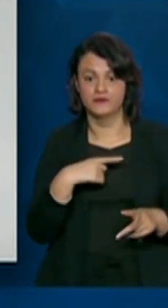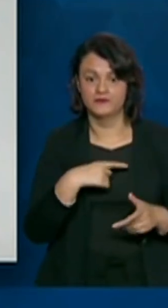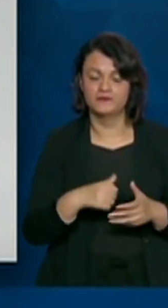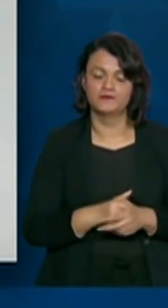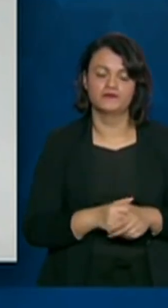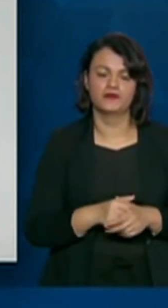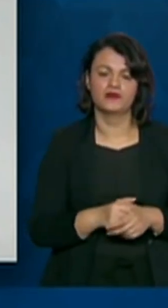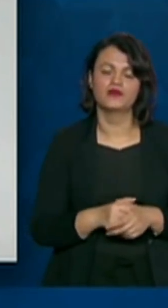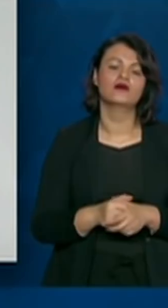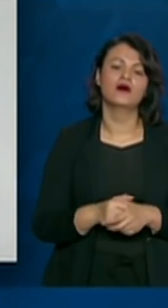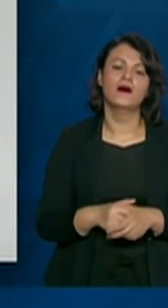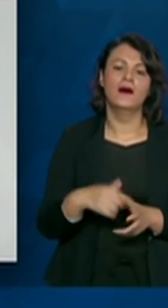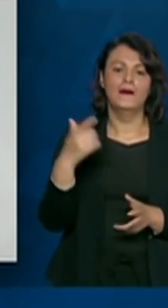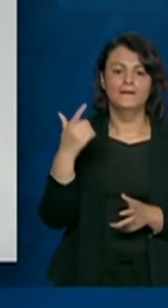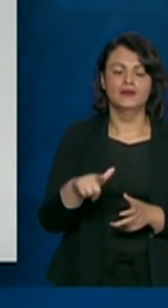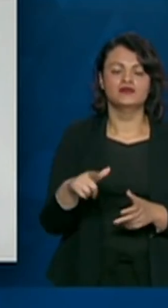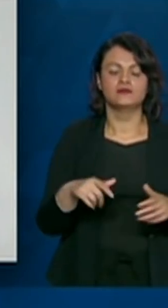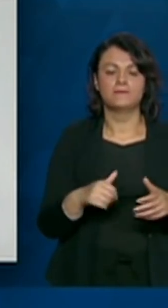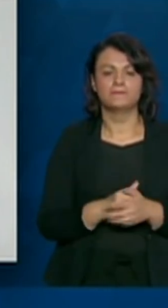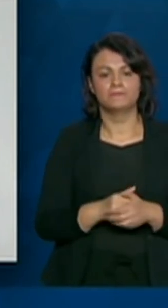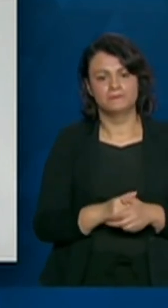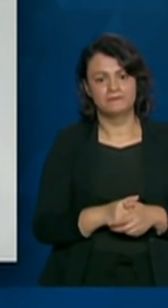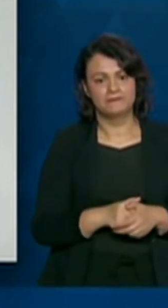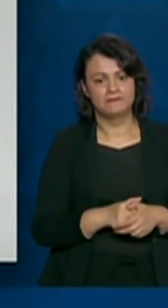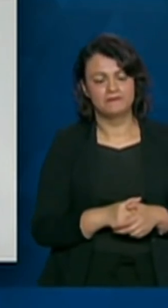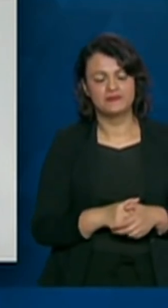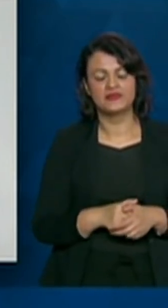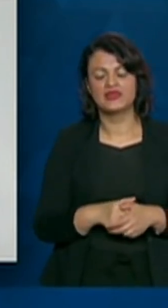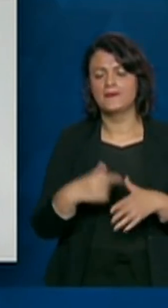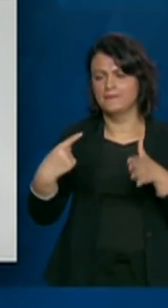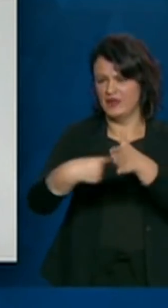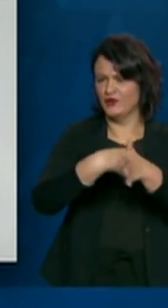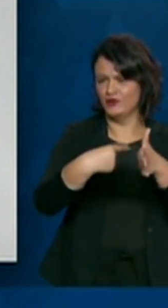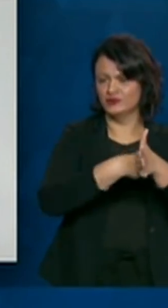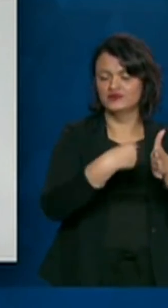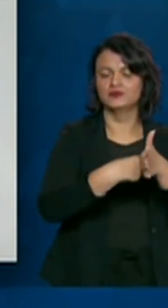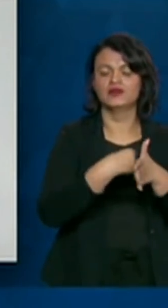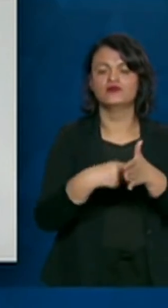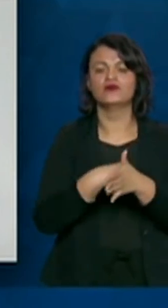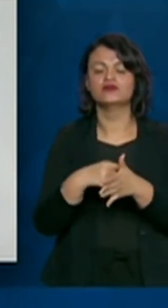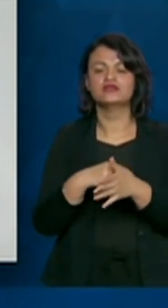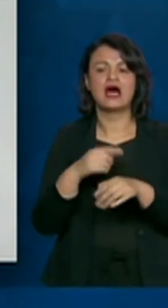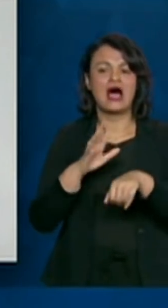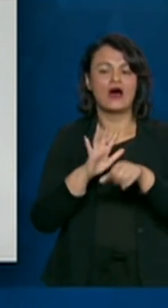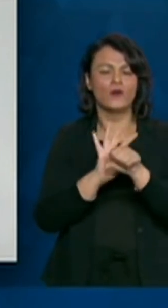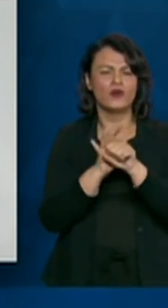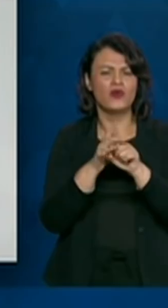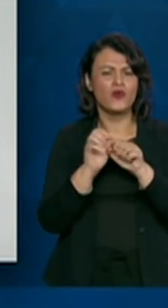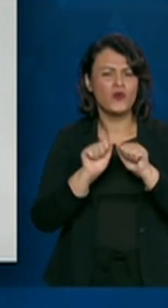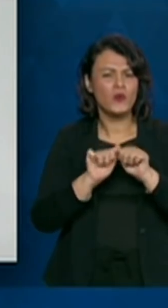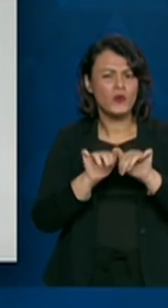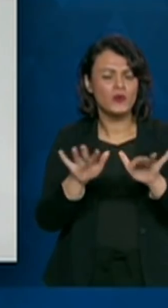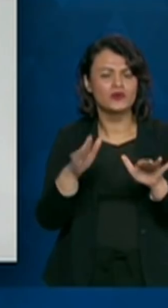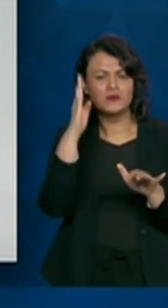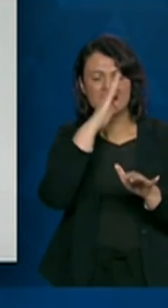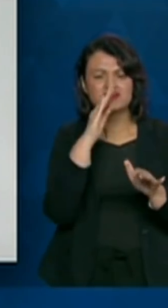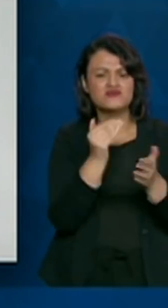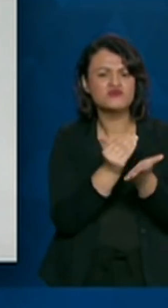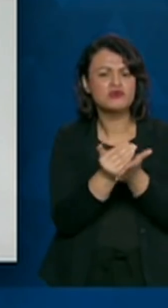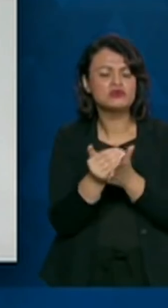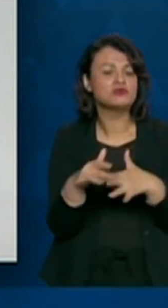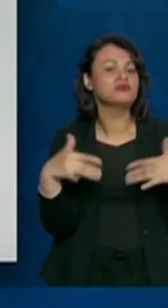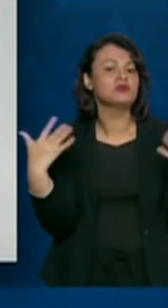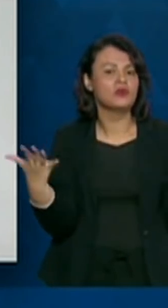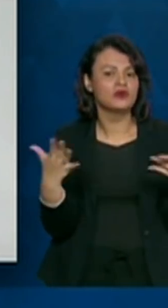Uma questão que sempre levanta para a gente e perguntam quando começou a epidemia do coronavírus no Brasil? Quando foi